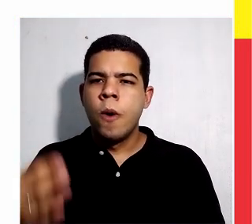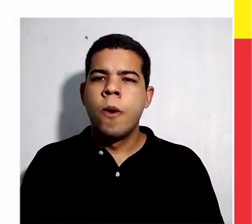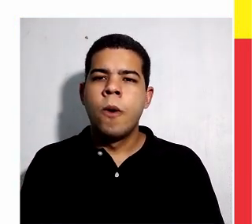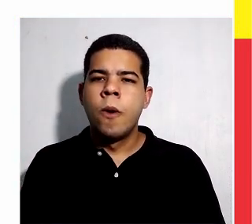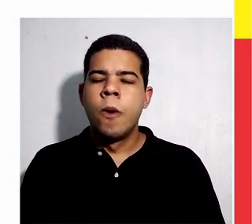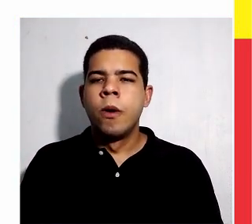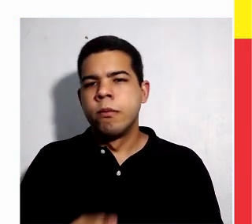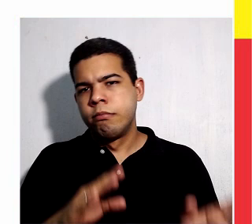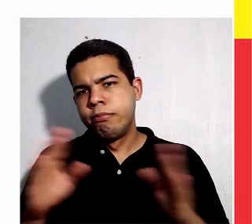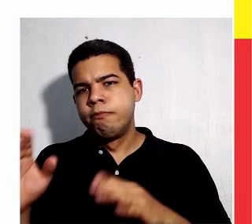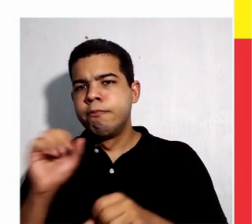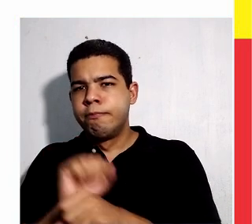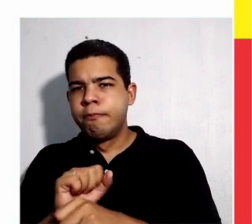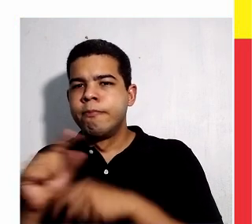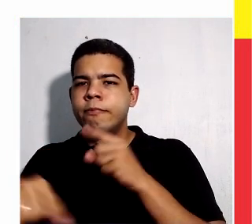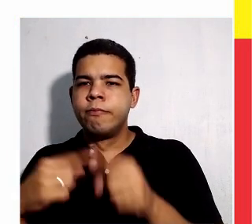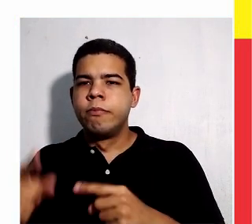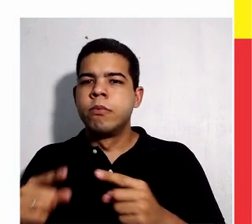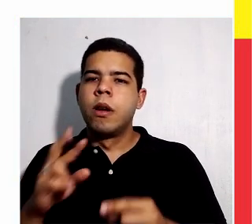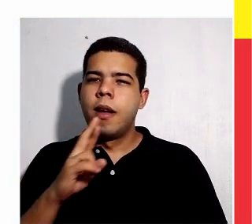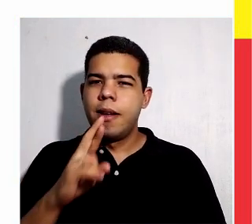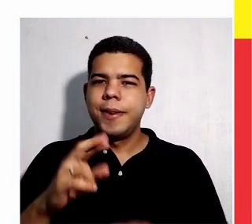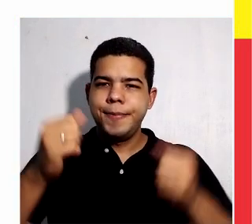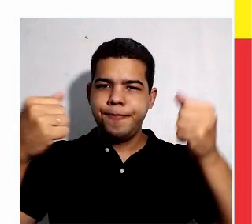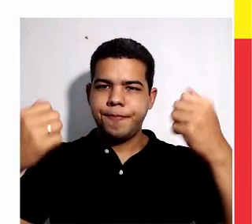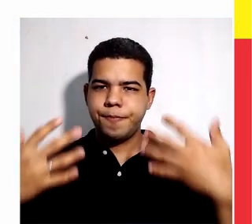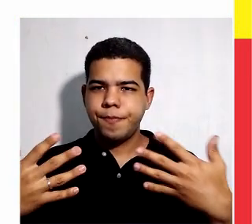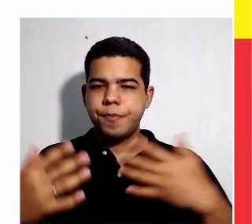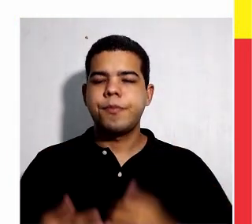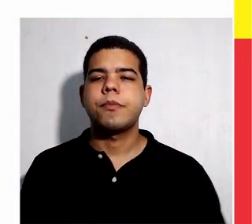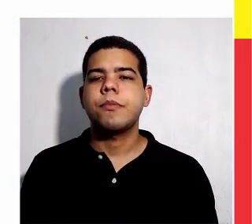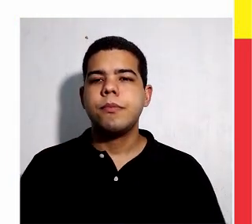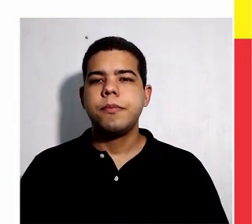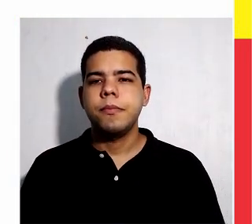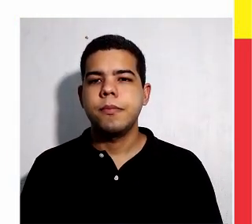certo? Dê pausa no vídeo e retorne para ver a minha explicação.